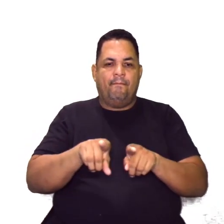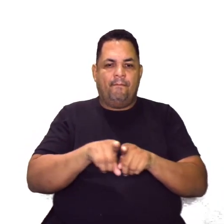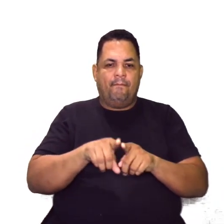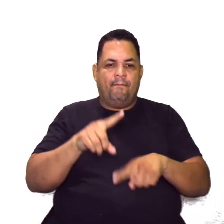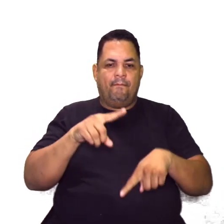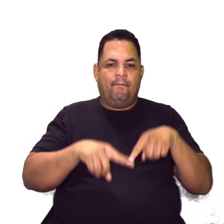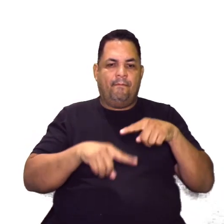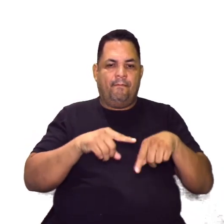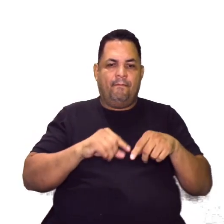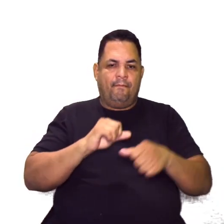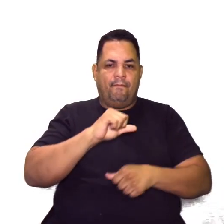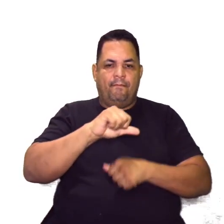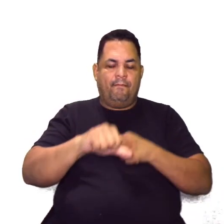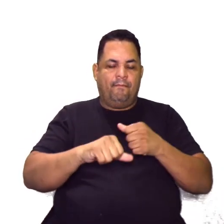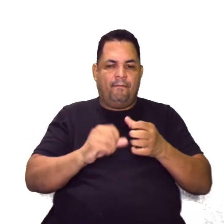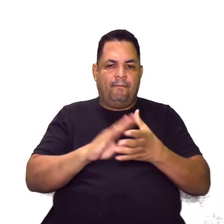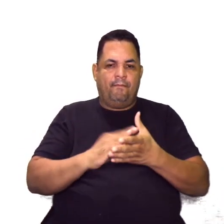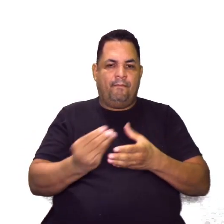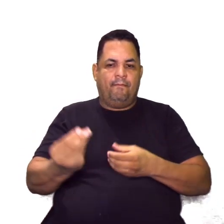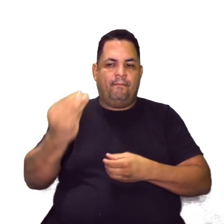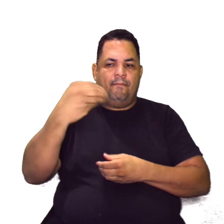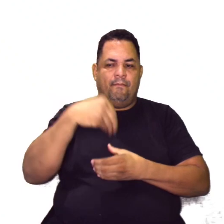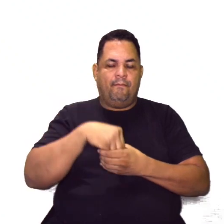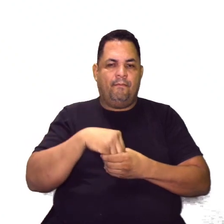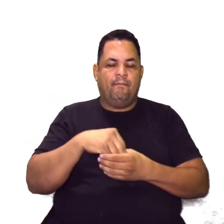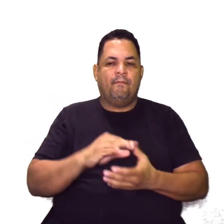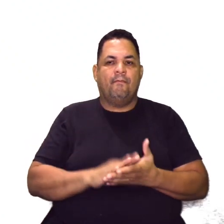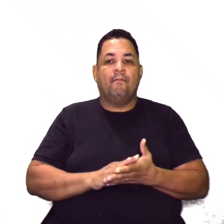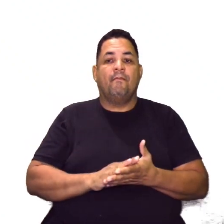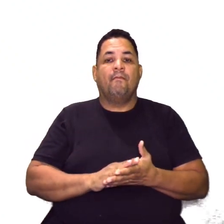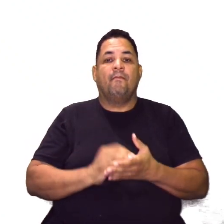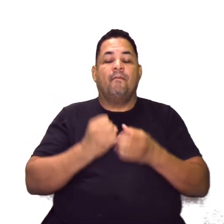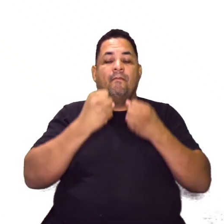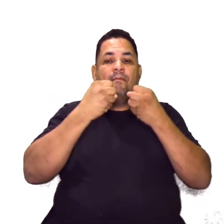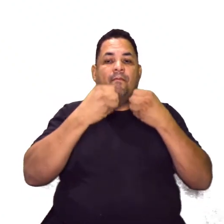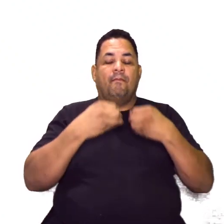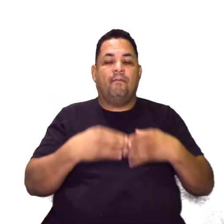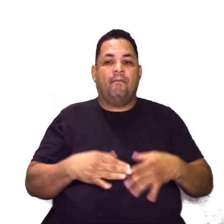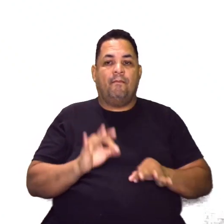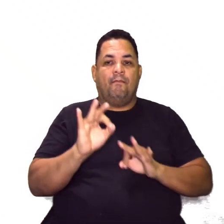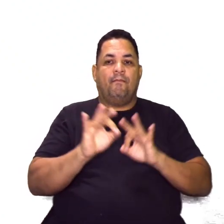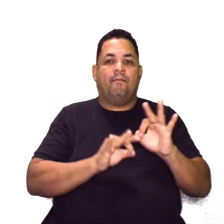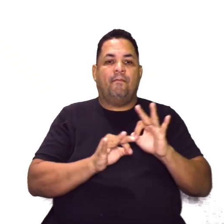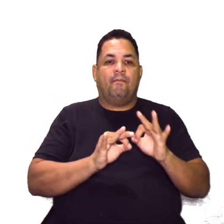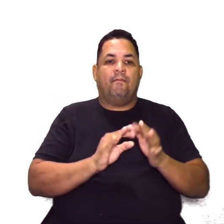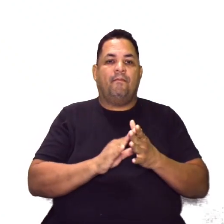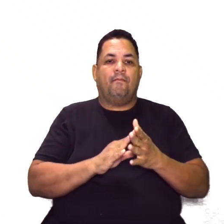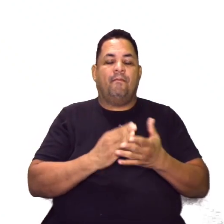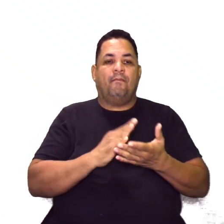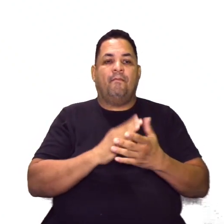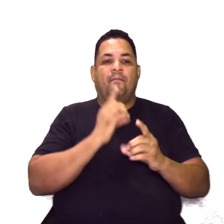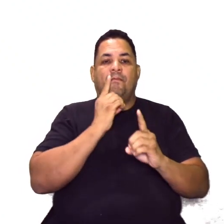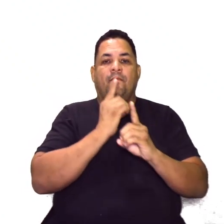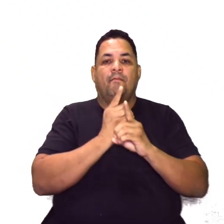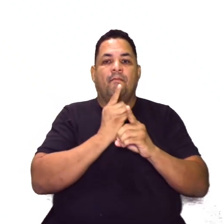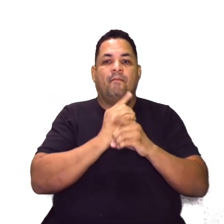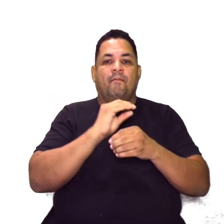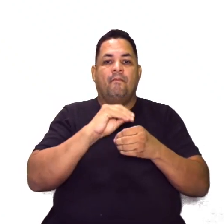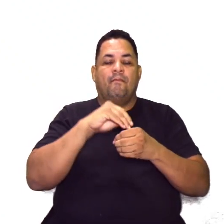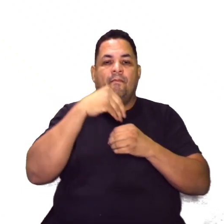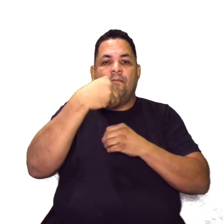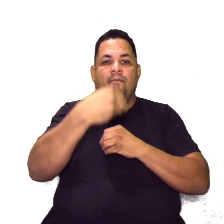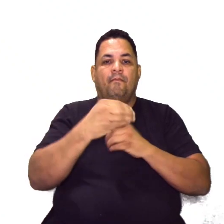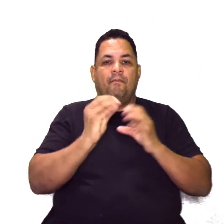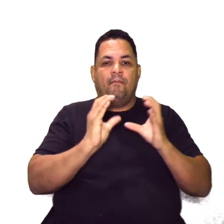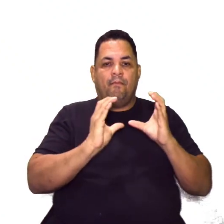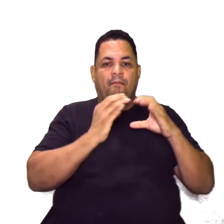de transição interna. Falando dos elementos de transição externa, são aqueles que se encontram o quê?